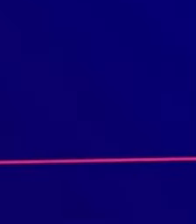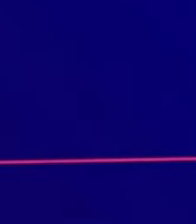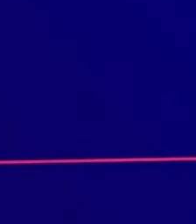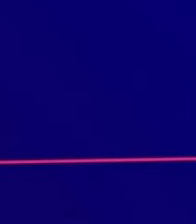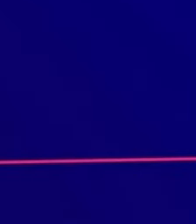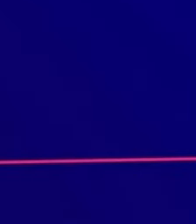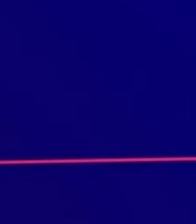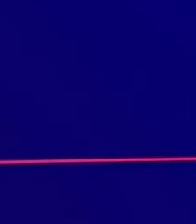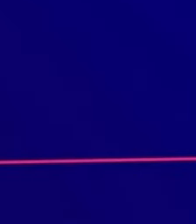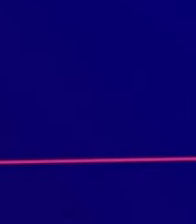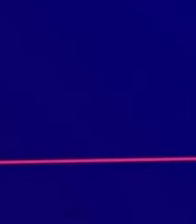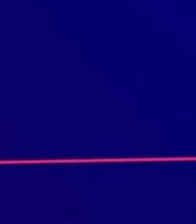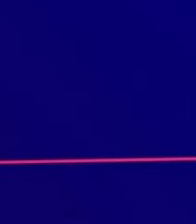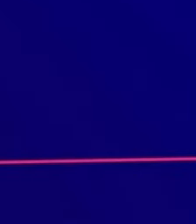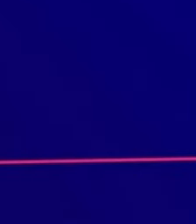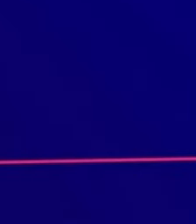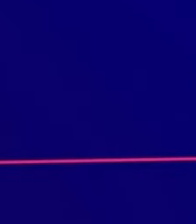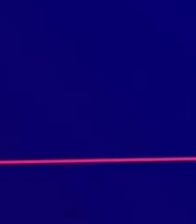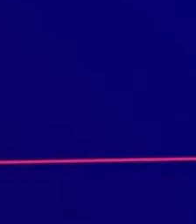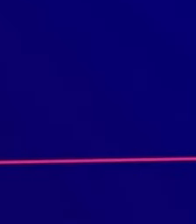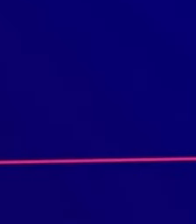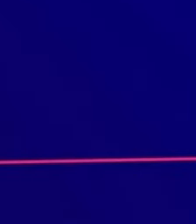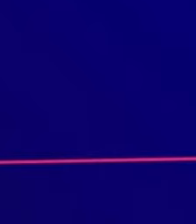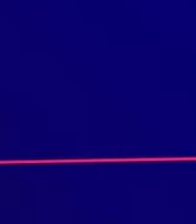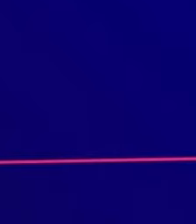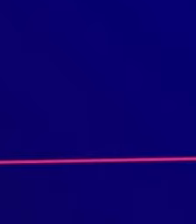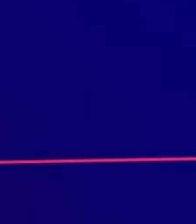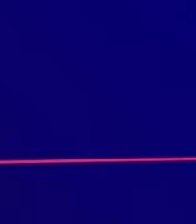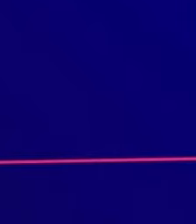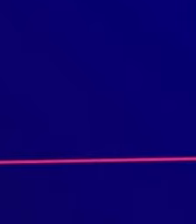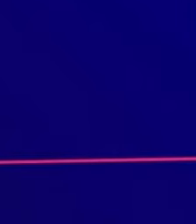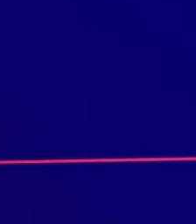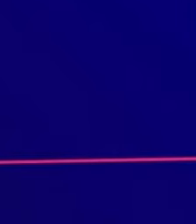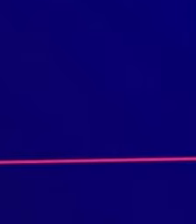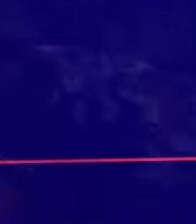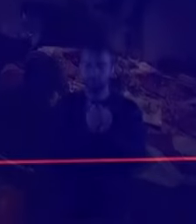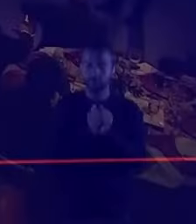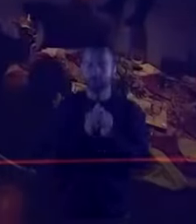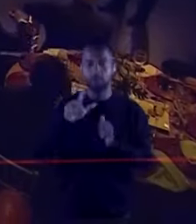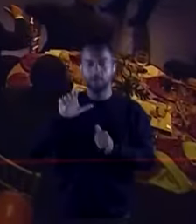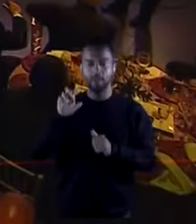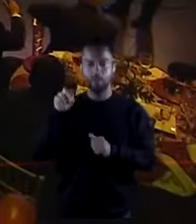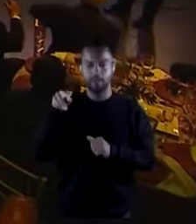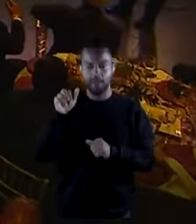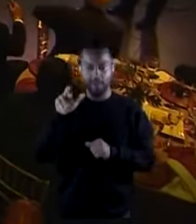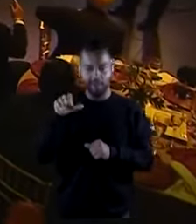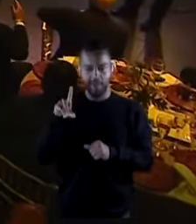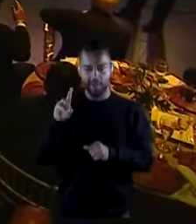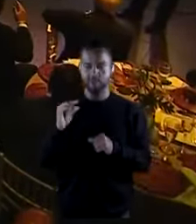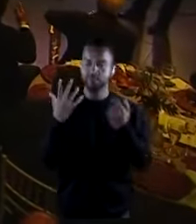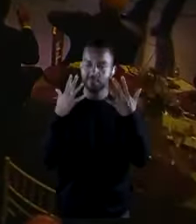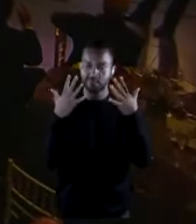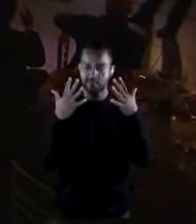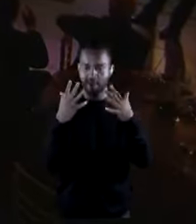Miguel Catânio e também o avar Leonardo Villa. Então, palmas para eles.